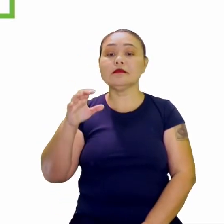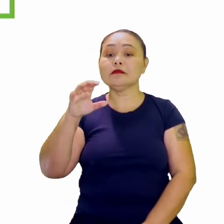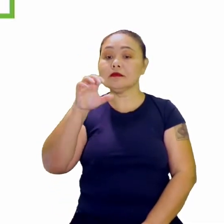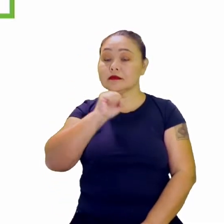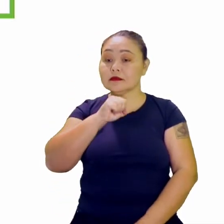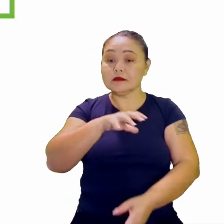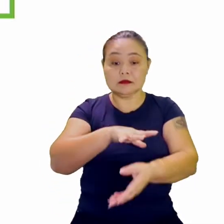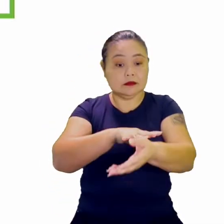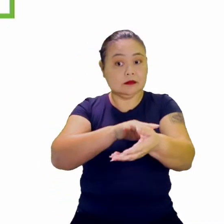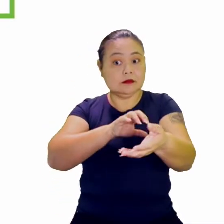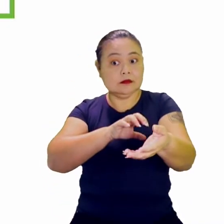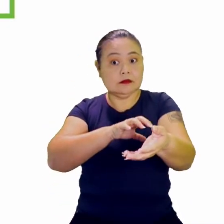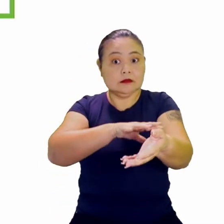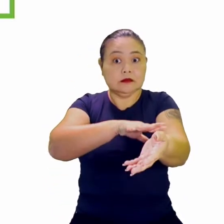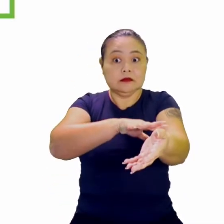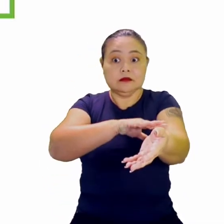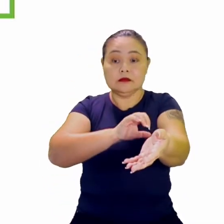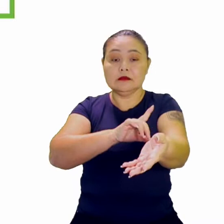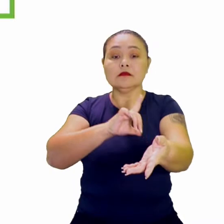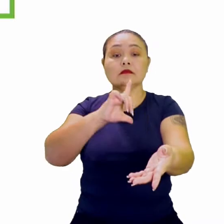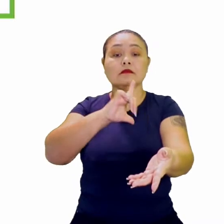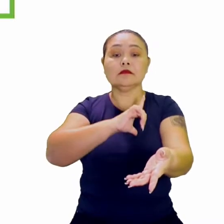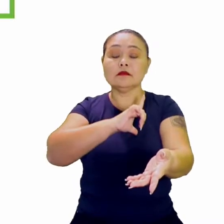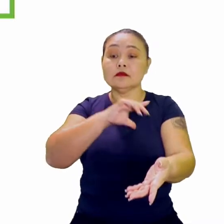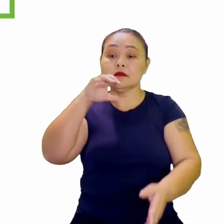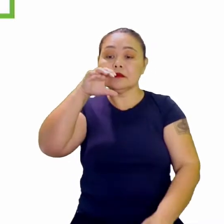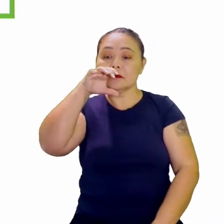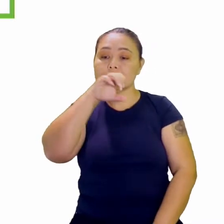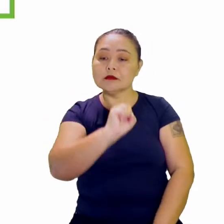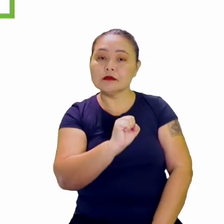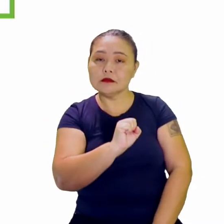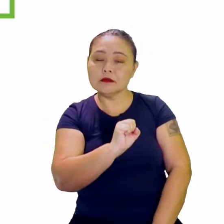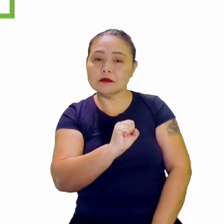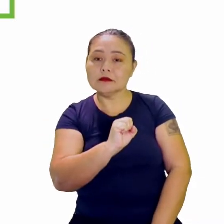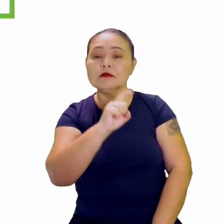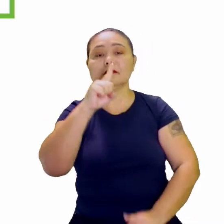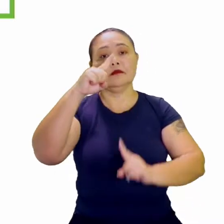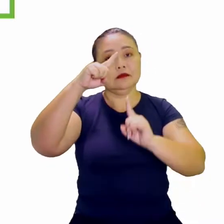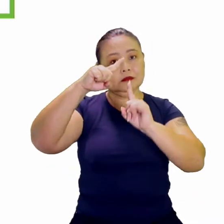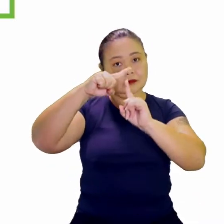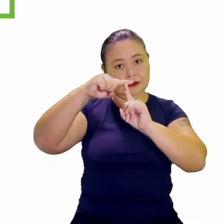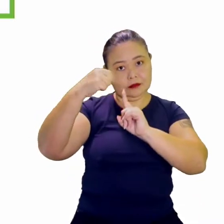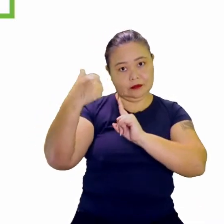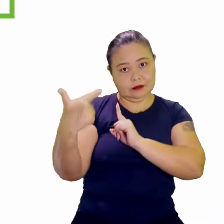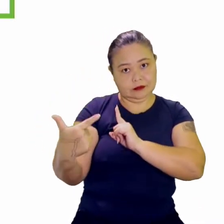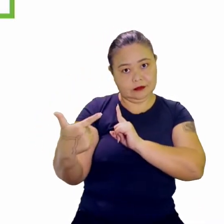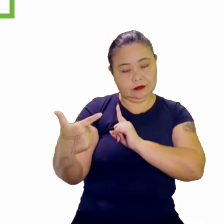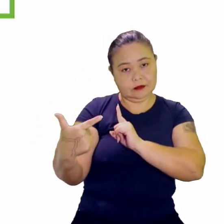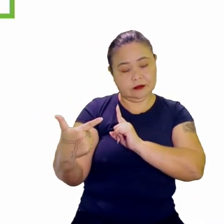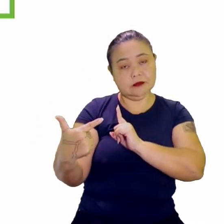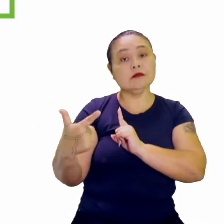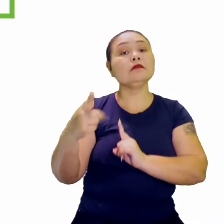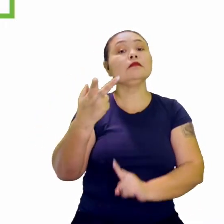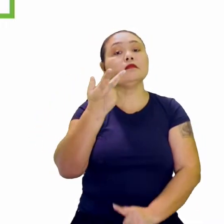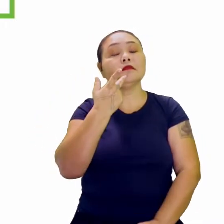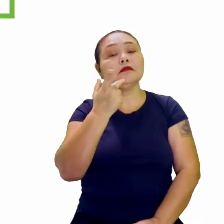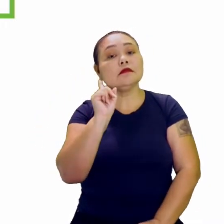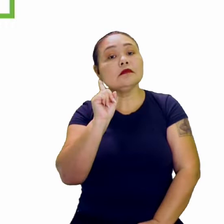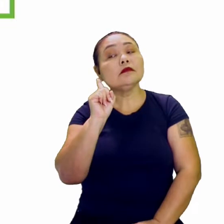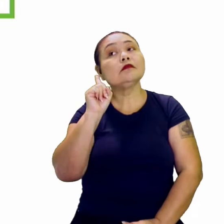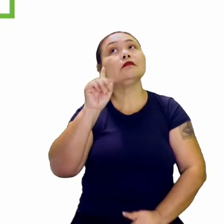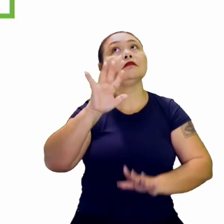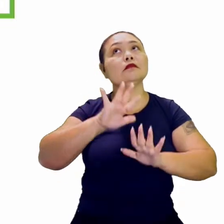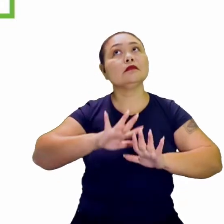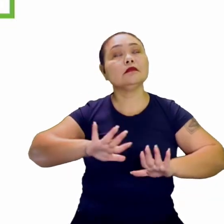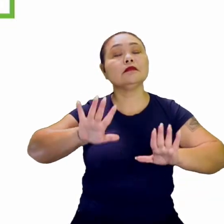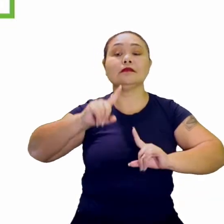de contração. Se eu digo que é rápida, é tipo 2. Se eu digo que é